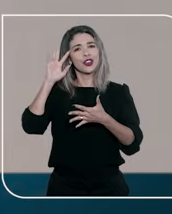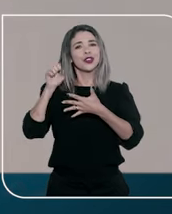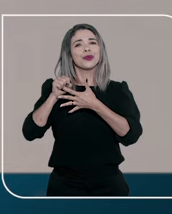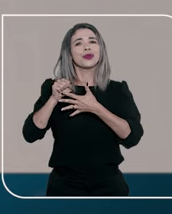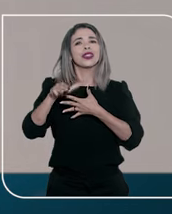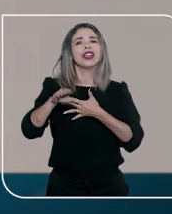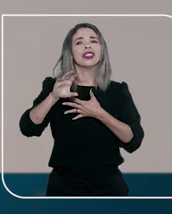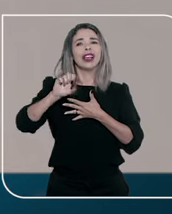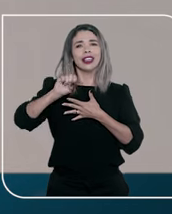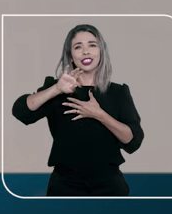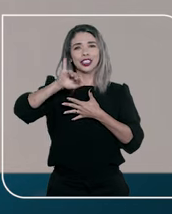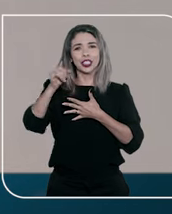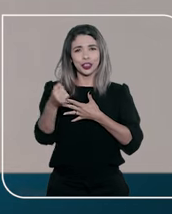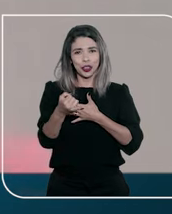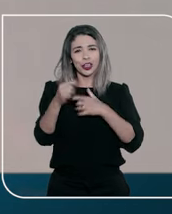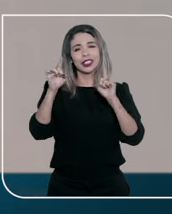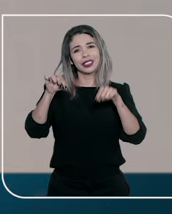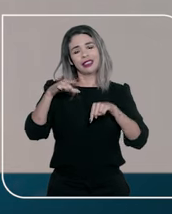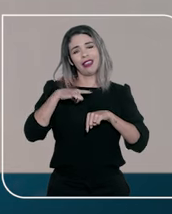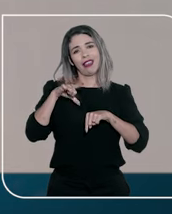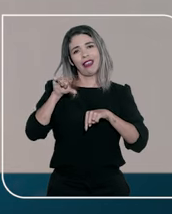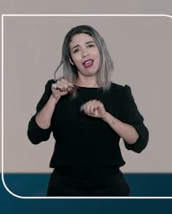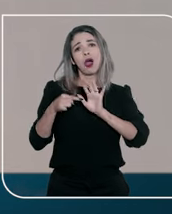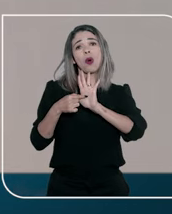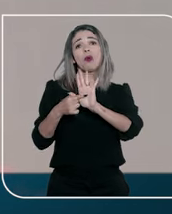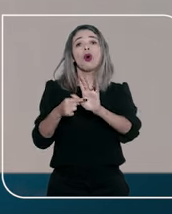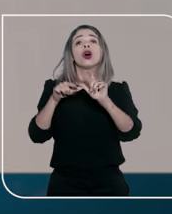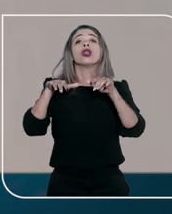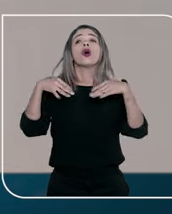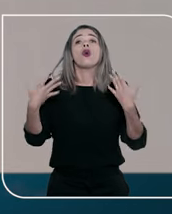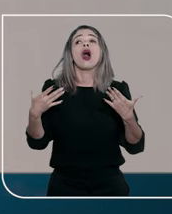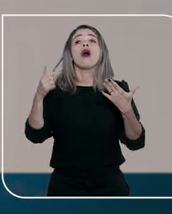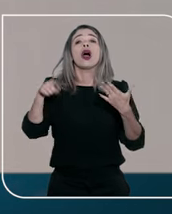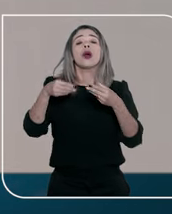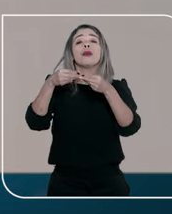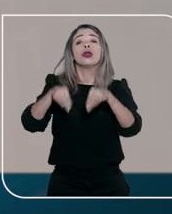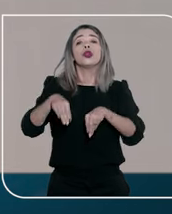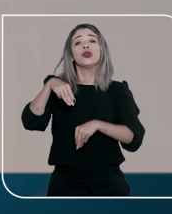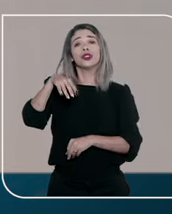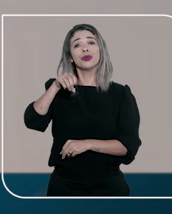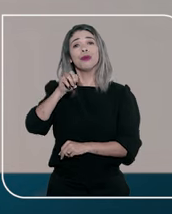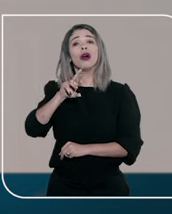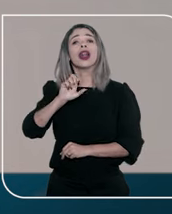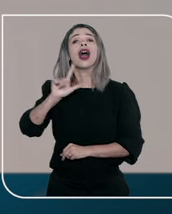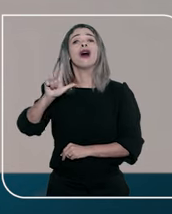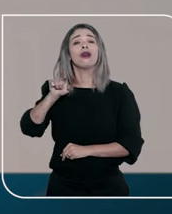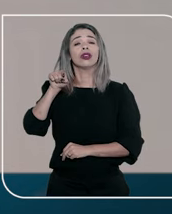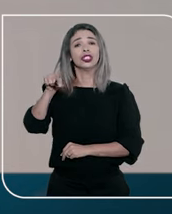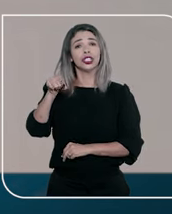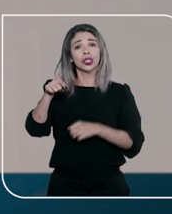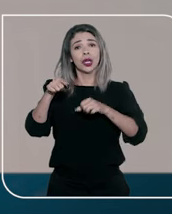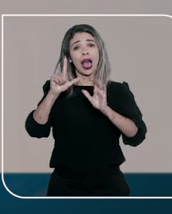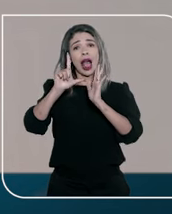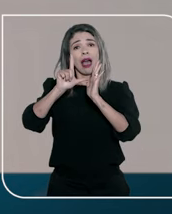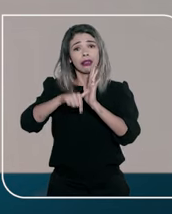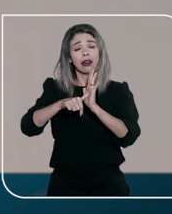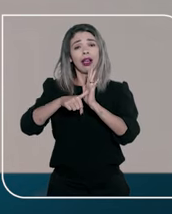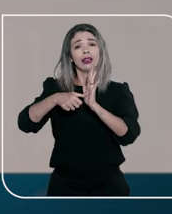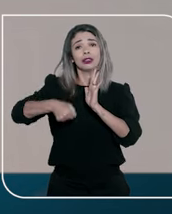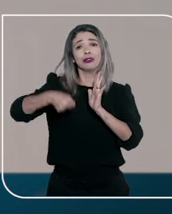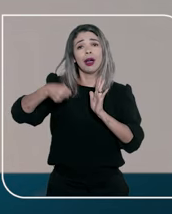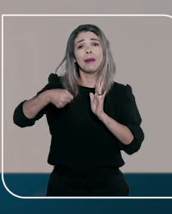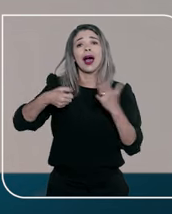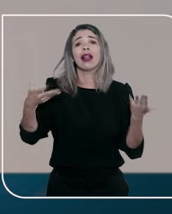que ser seguida no sentido de demonstrar onde está o dano. Onde está o dano moral decorrente de um atraso no recebimento de uma